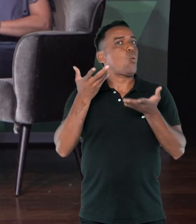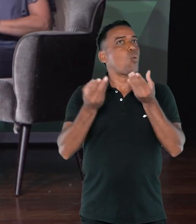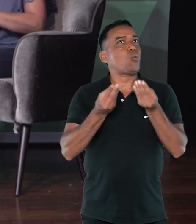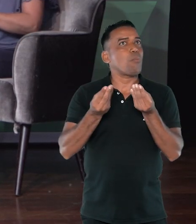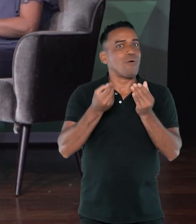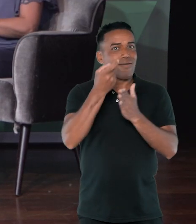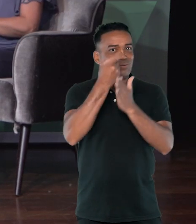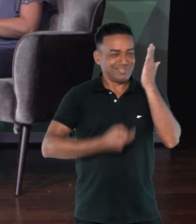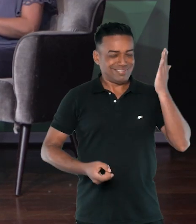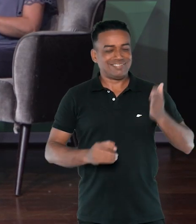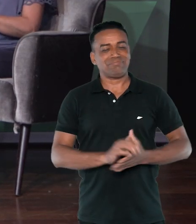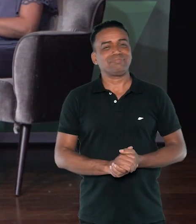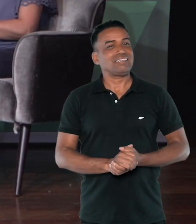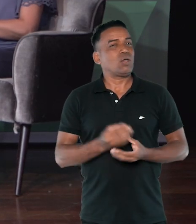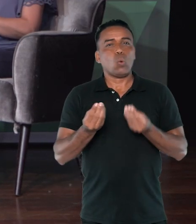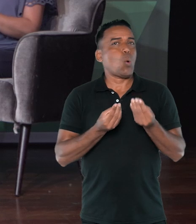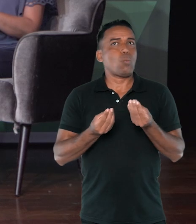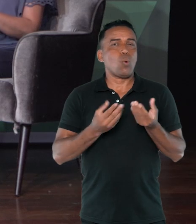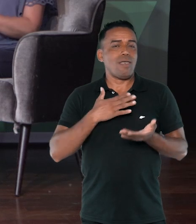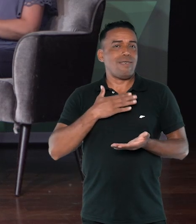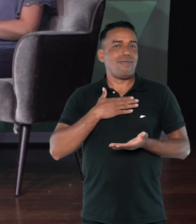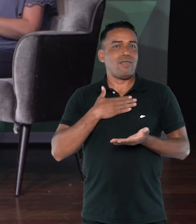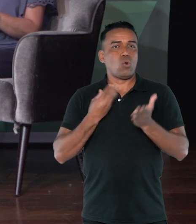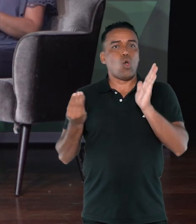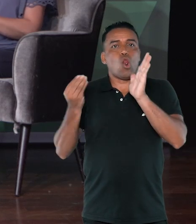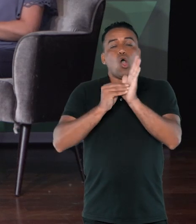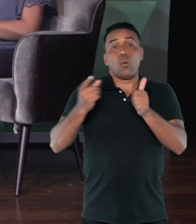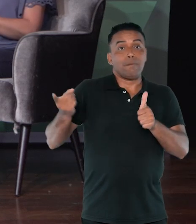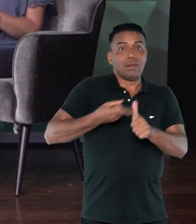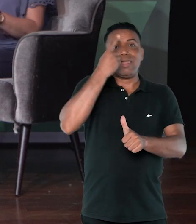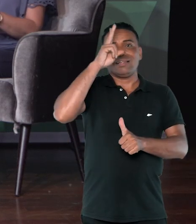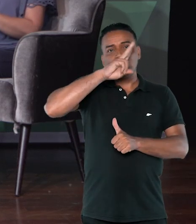que é só para vocês terem um pouco de noção